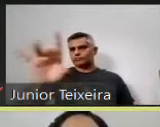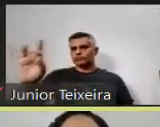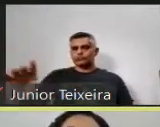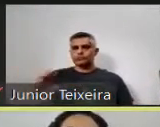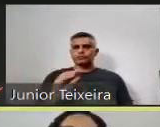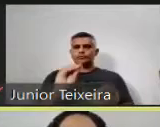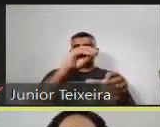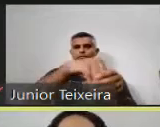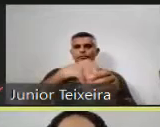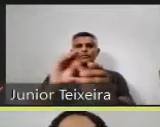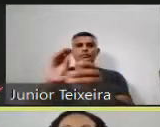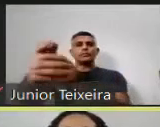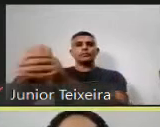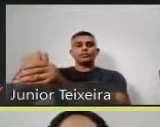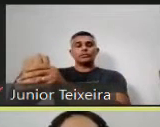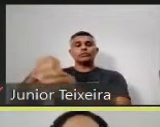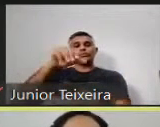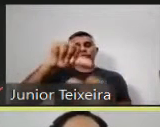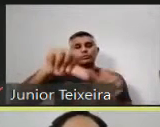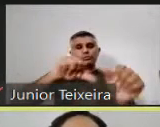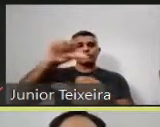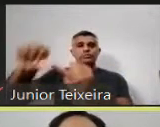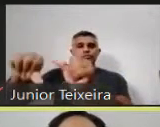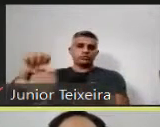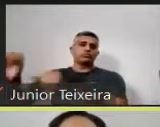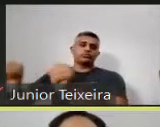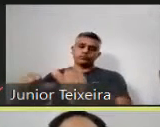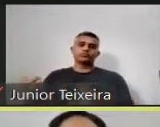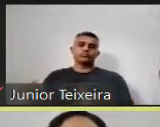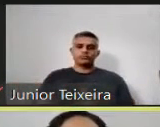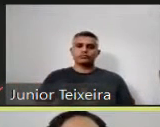o atravessam, né, que o constituem.